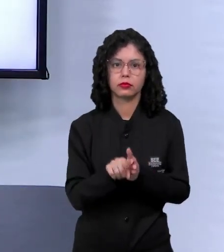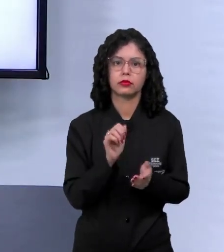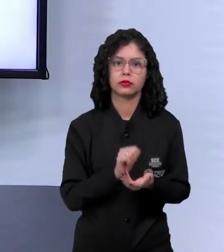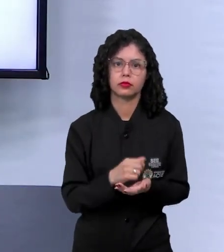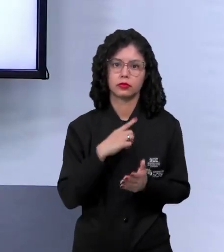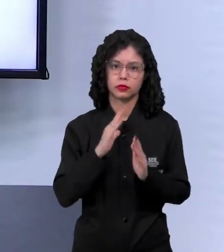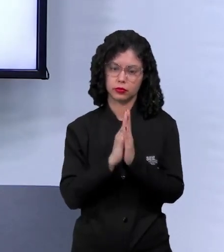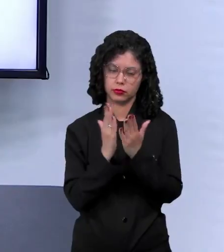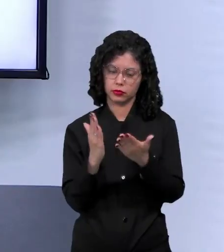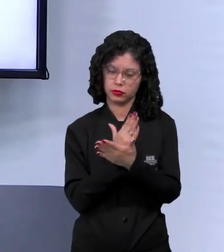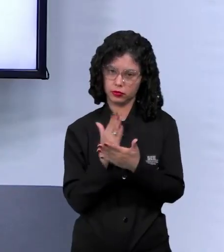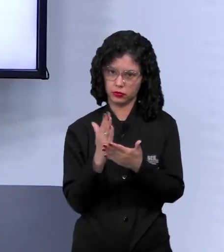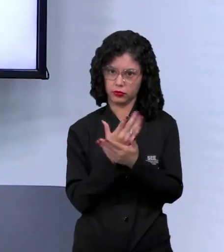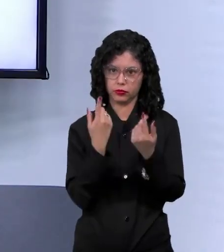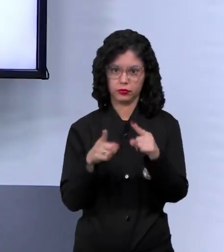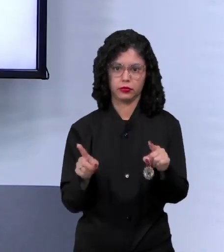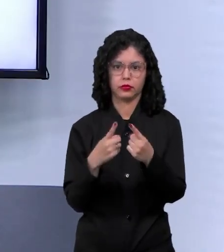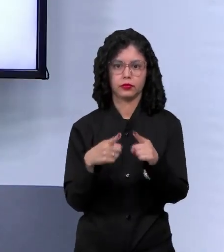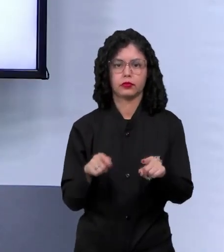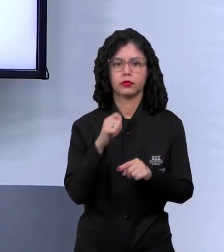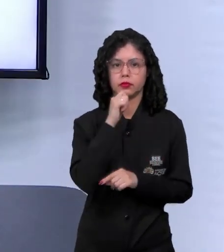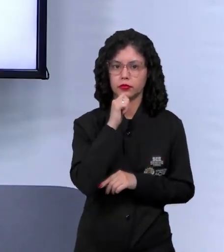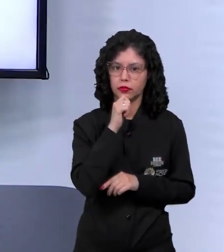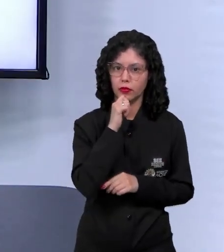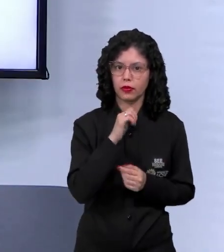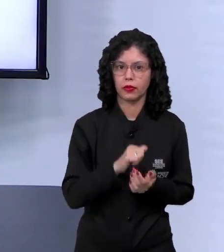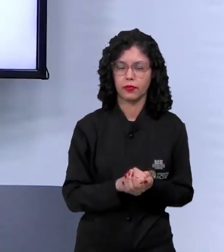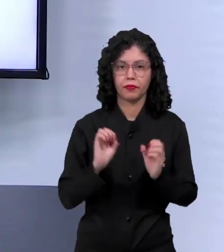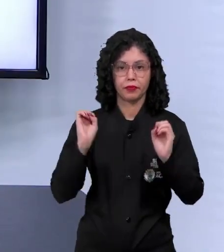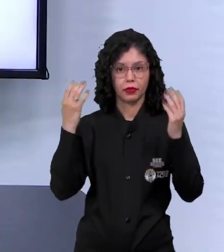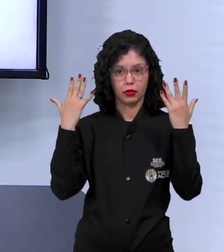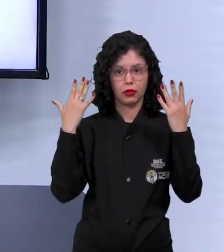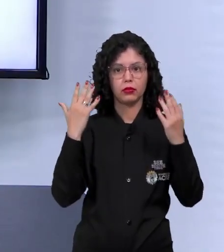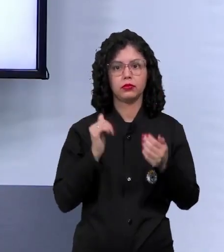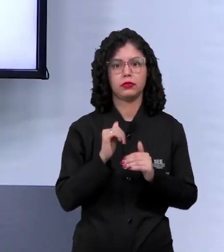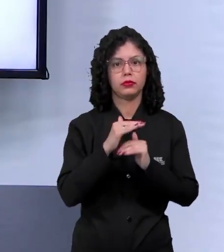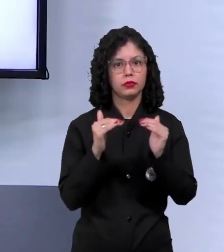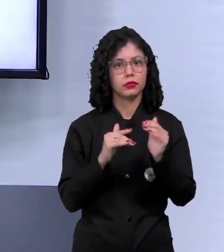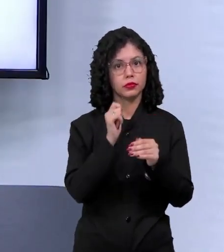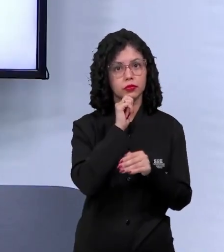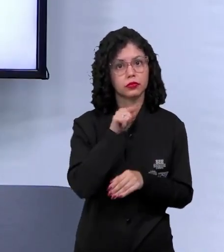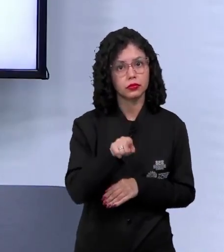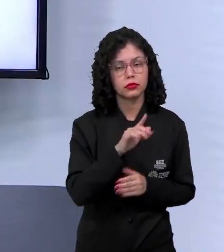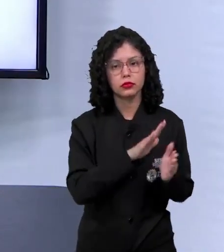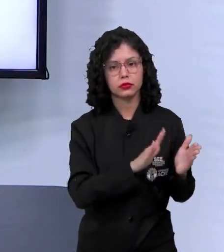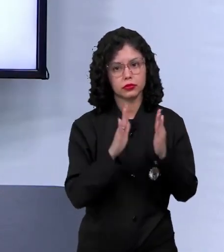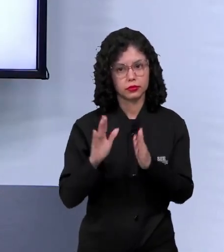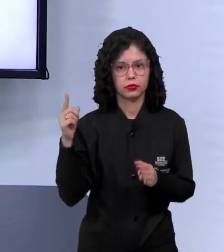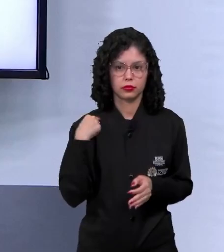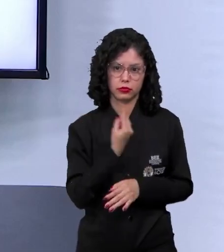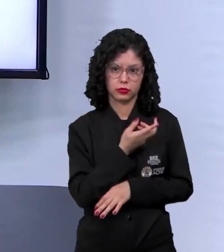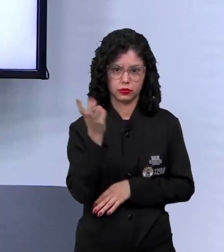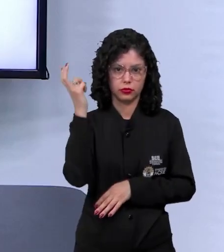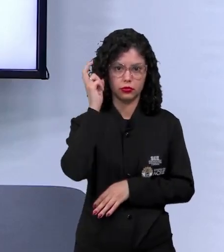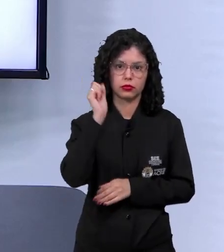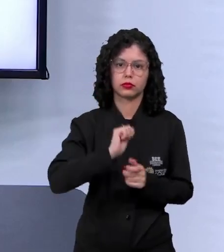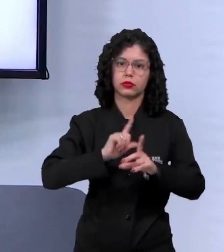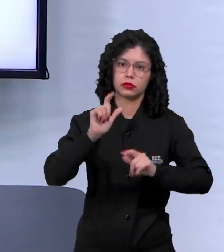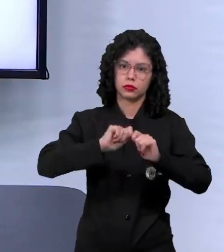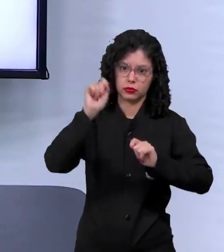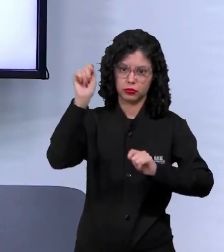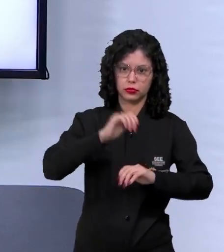Tem livros, tem músicas, tem esses festivais. Então, tudo isso faz parte aqui da cultura do